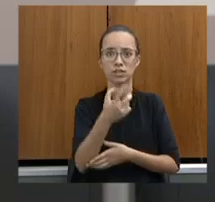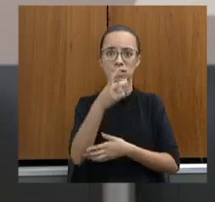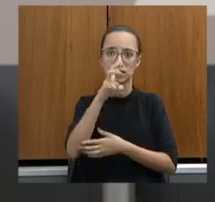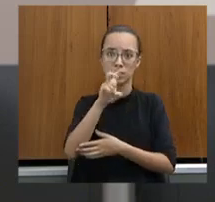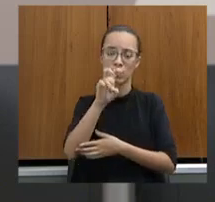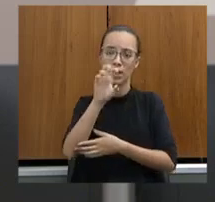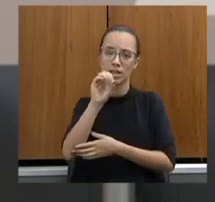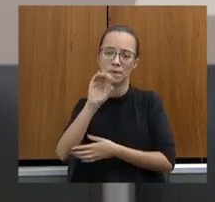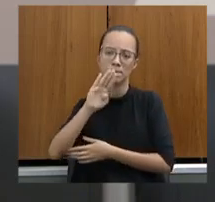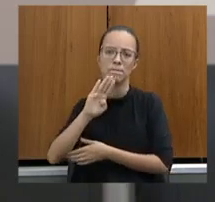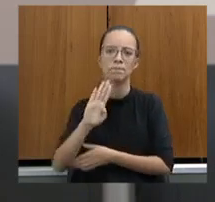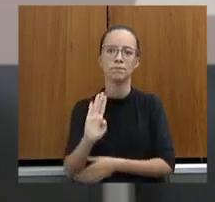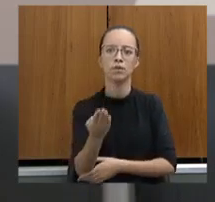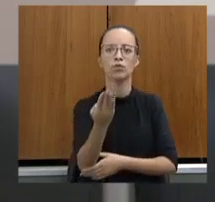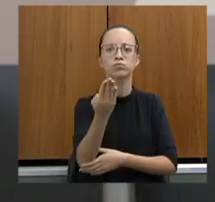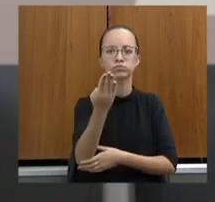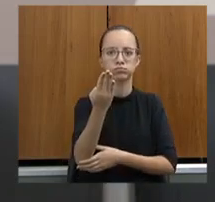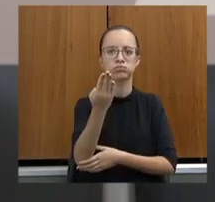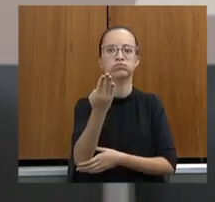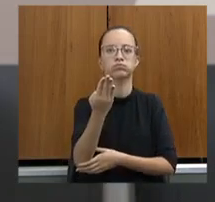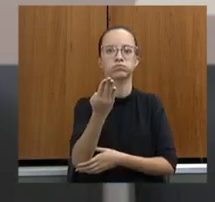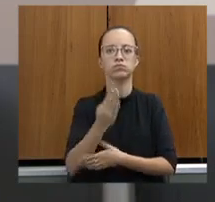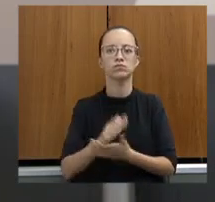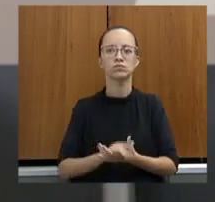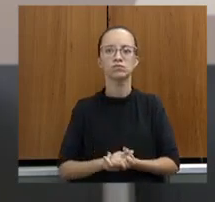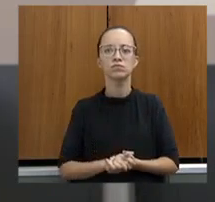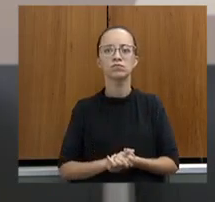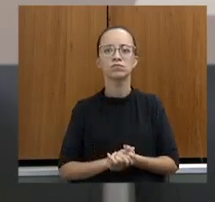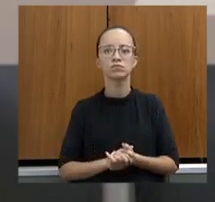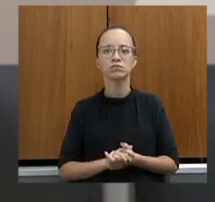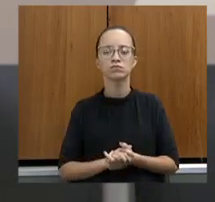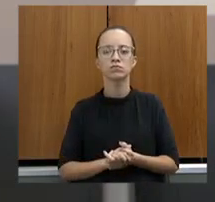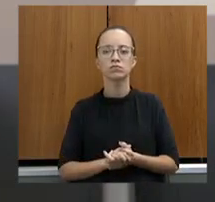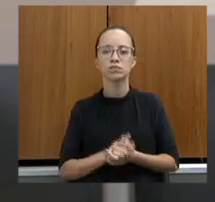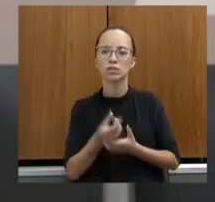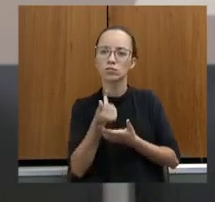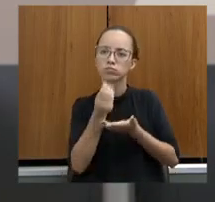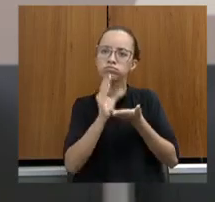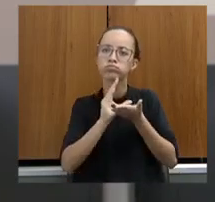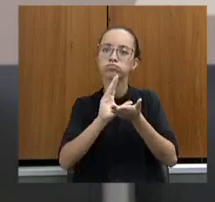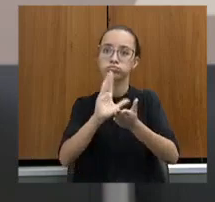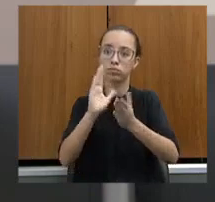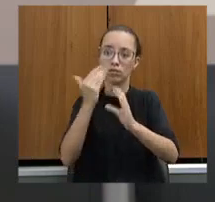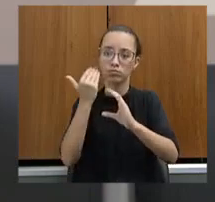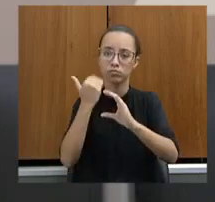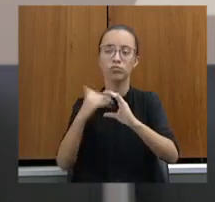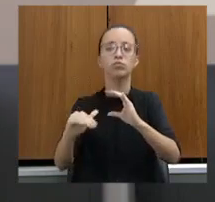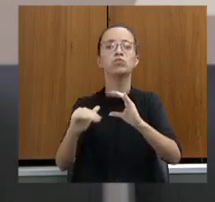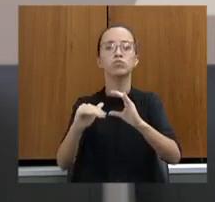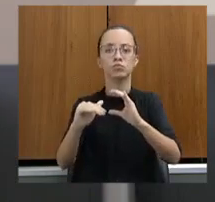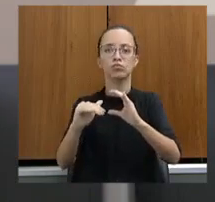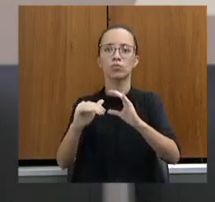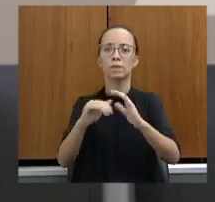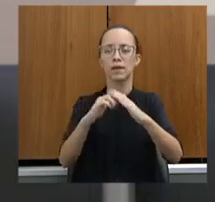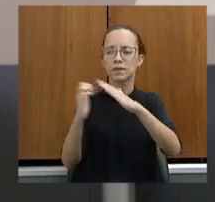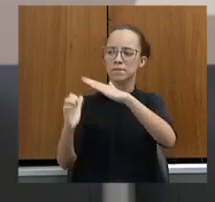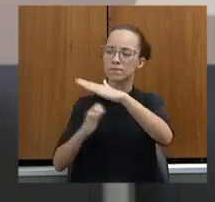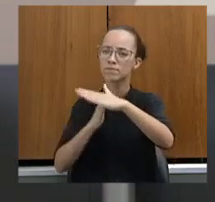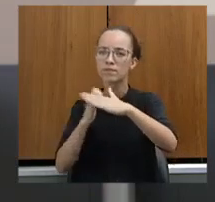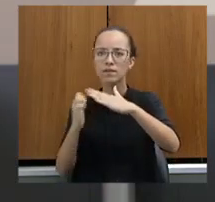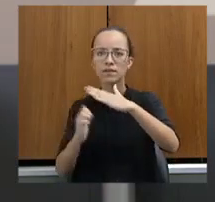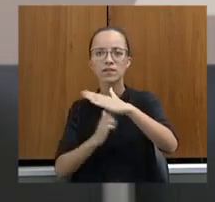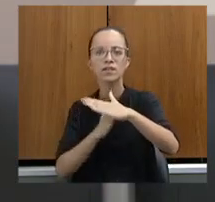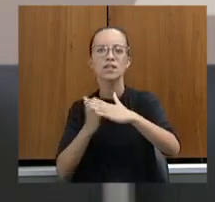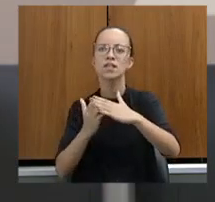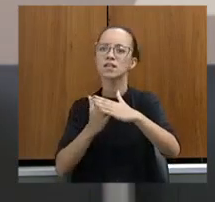bilhões que estão sendo aportado no estado né de recursos de empresas que